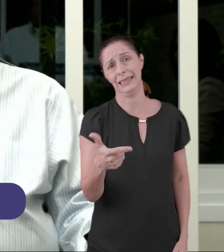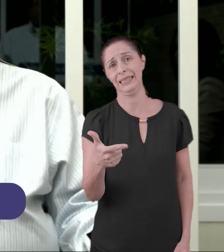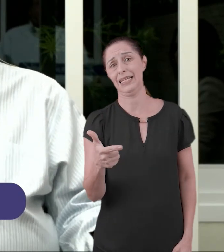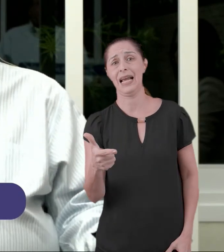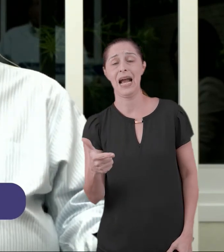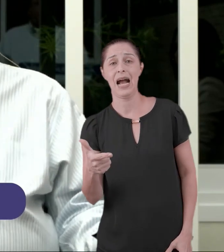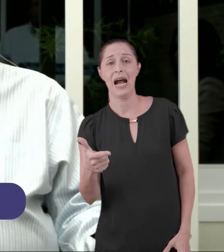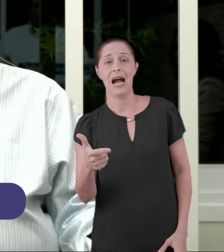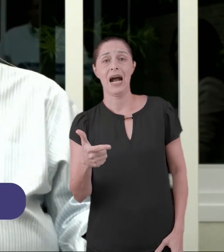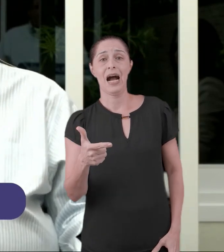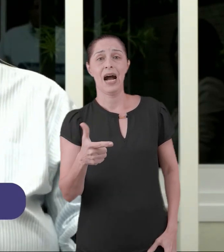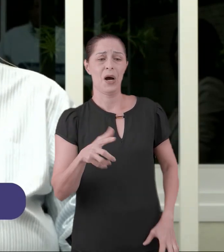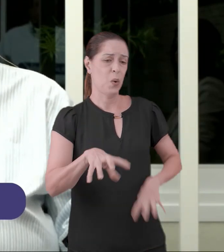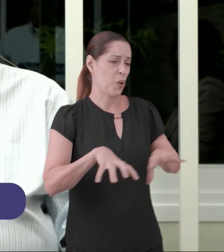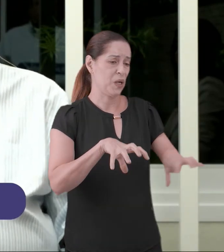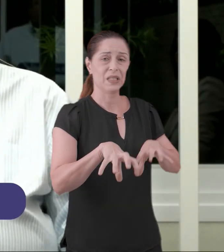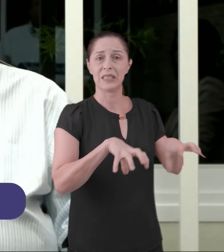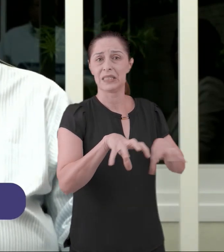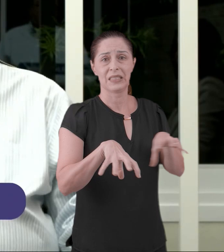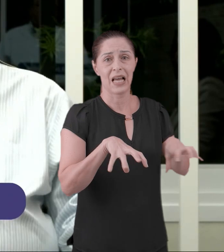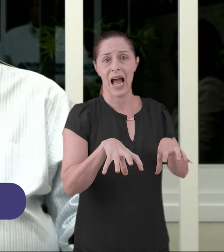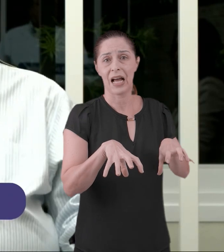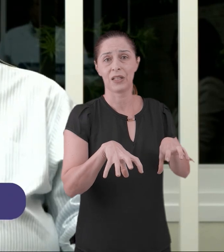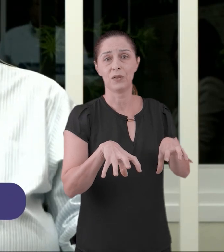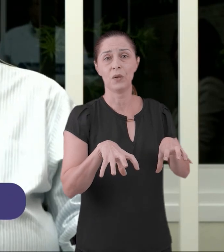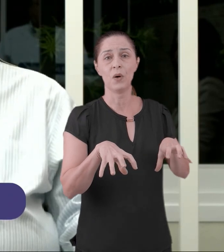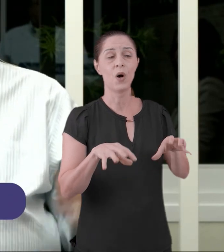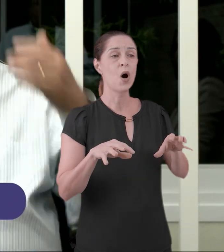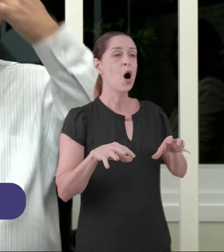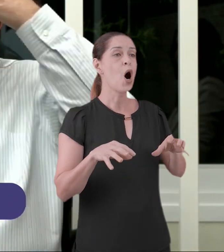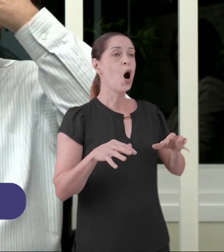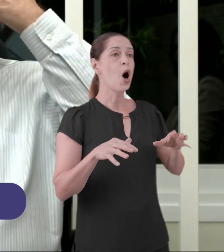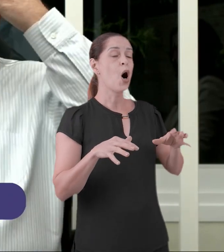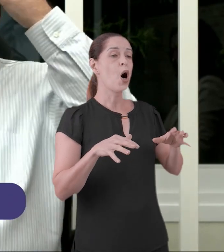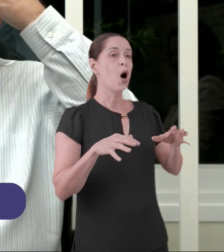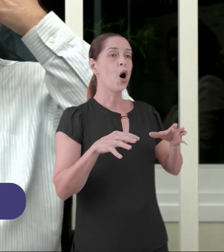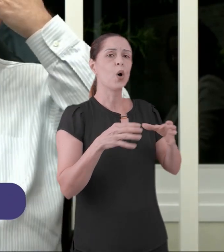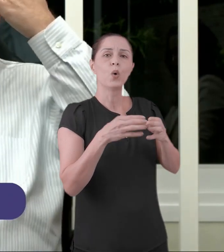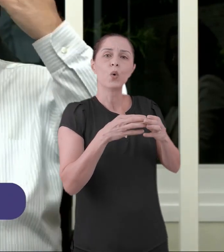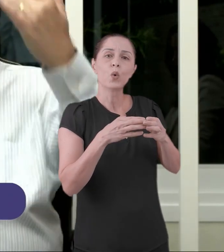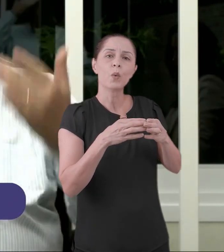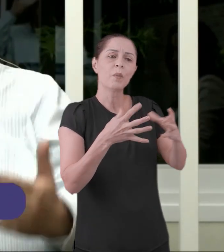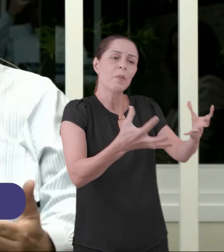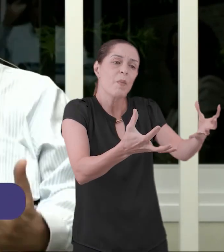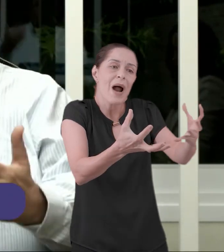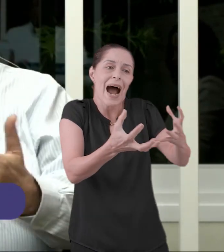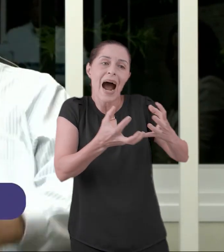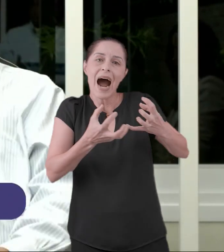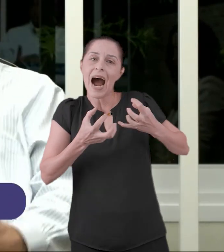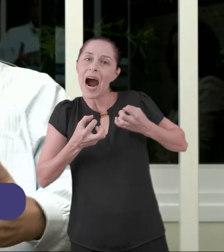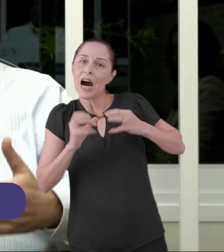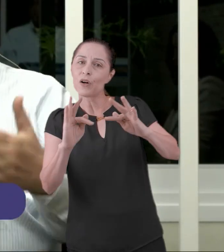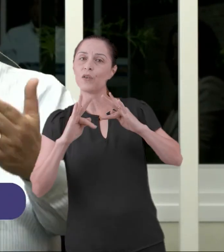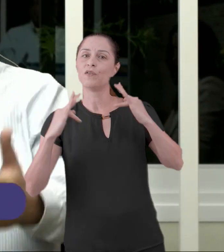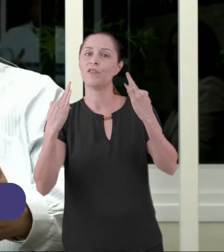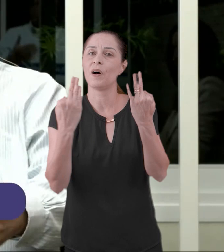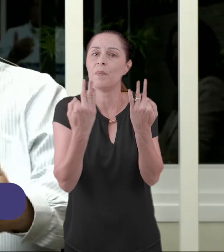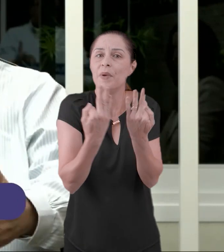voltado para essas pessoas, para essas famílias. Porque não é só a